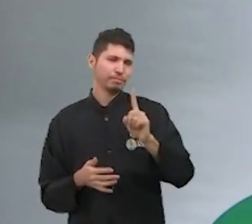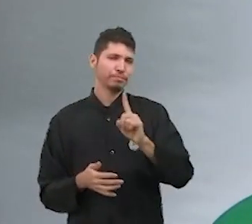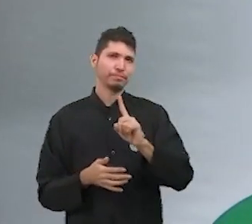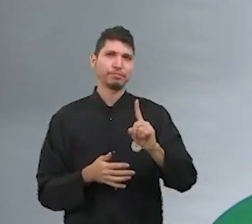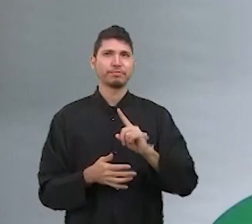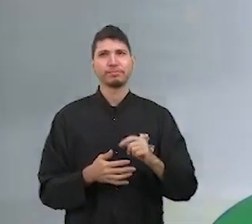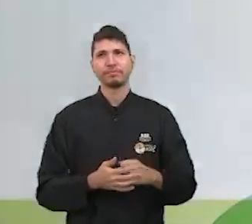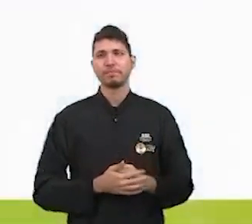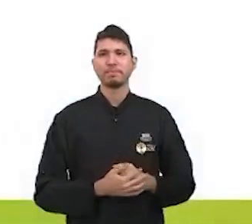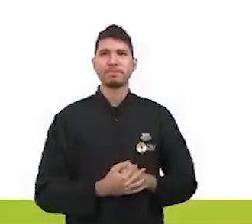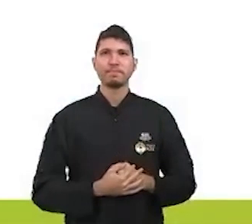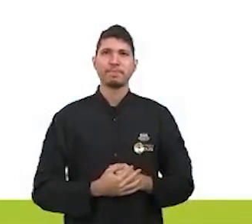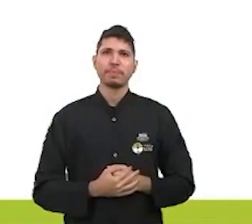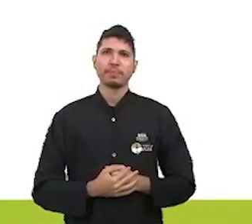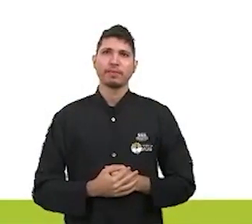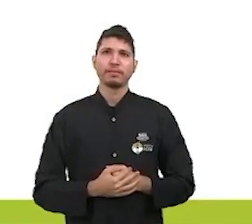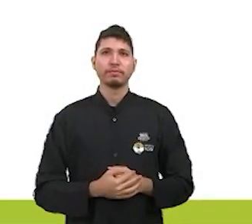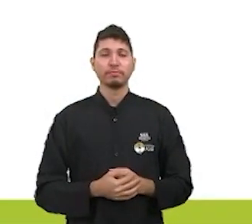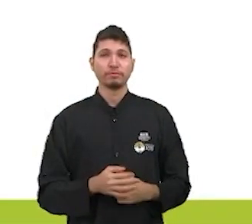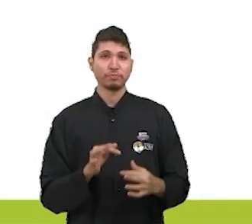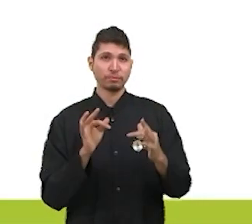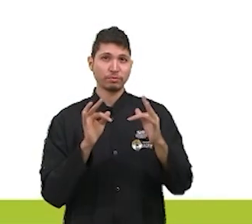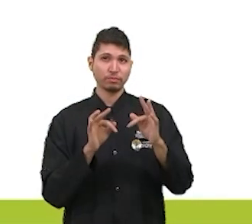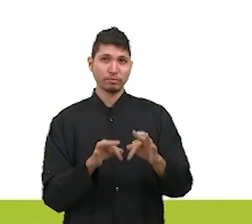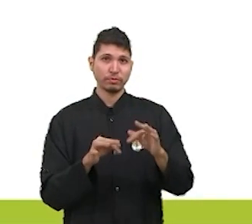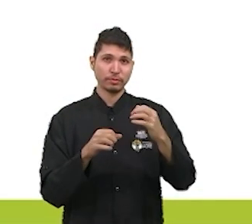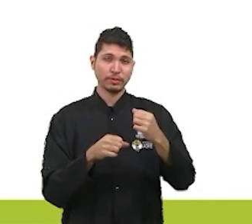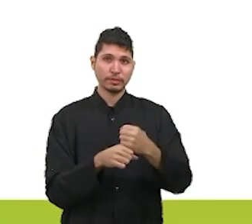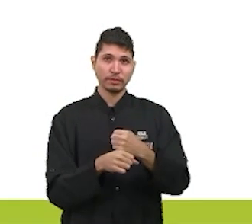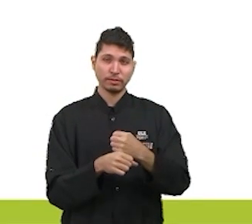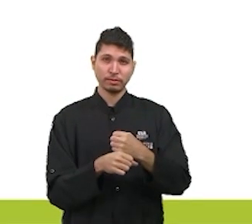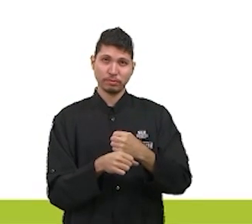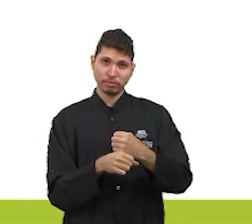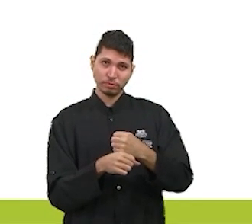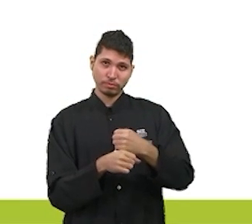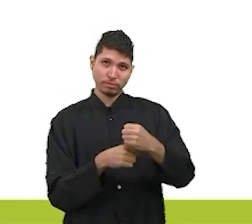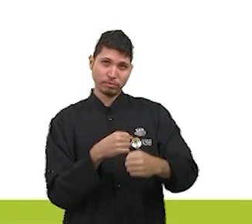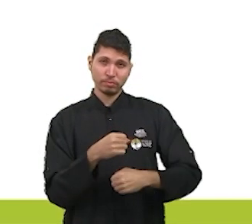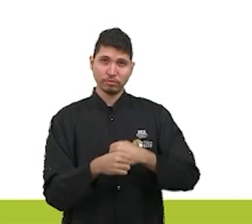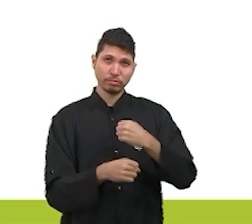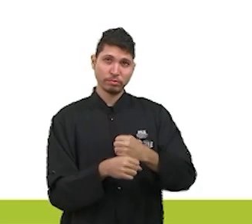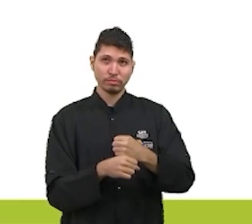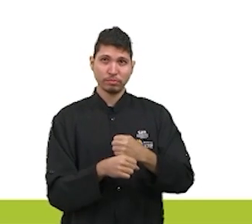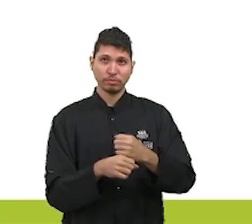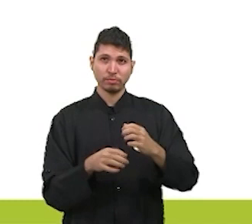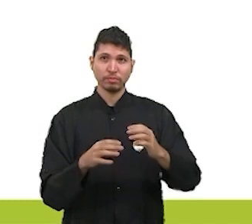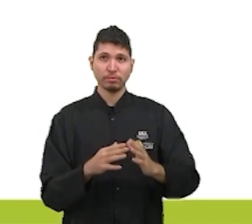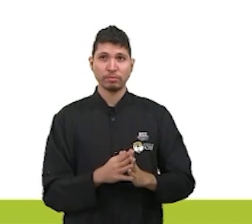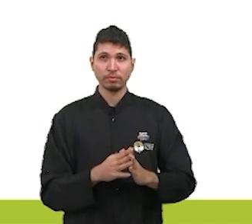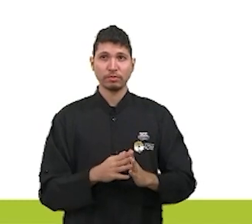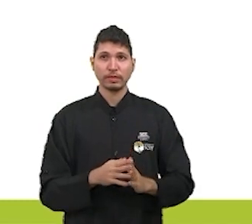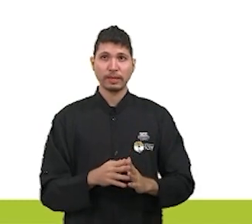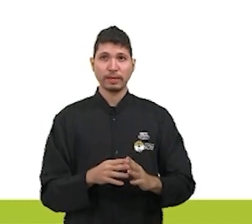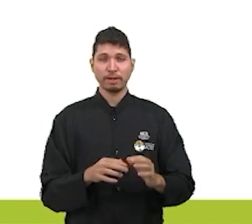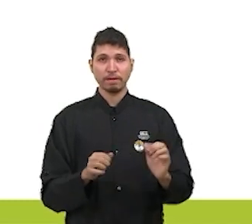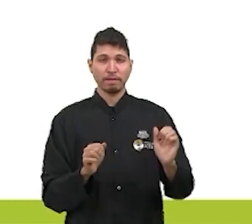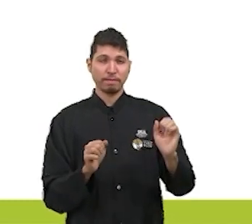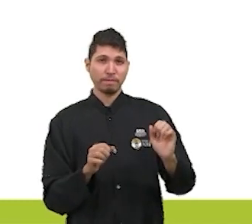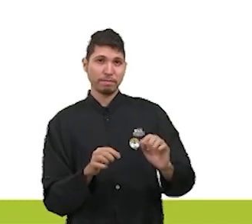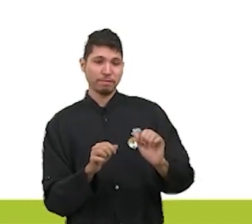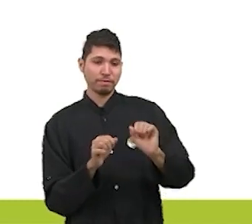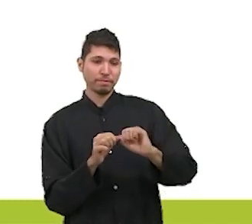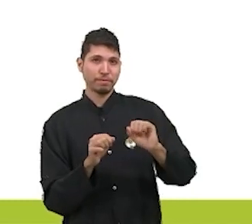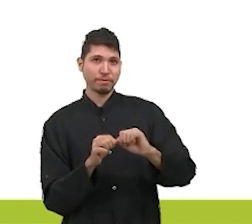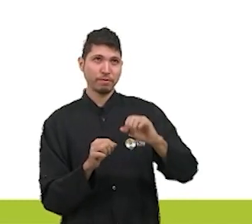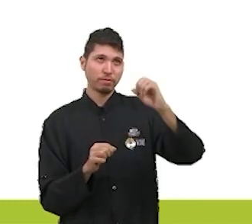lá. No período do fim de ano, o síndico de um condomínio resolveu colocar em um poste uma